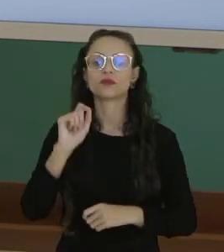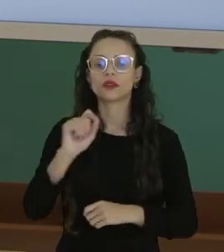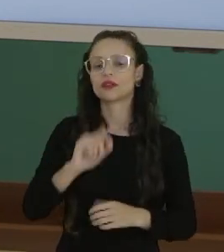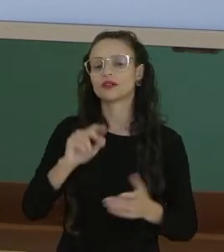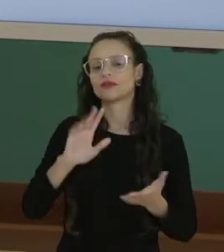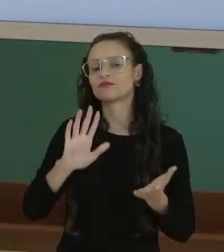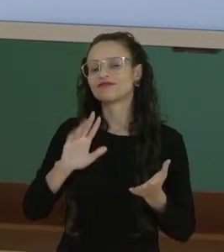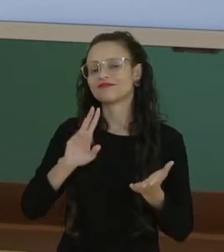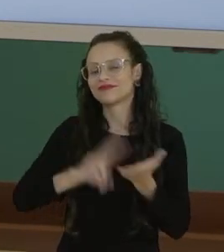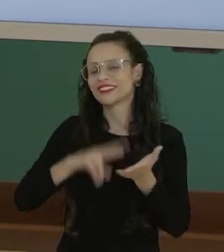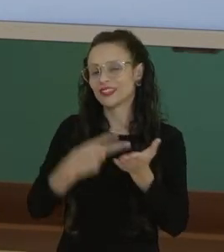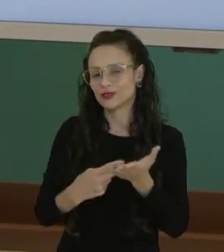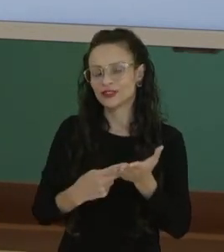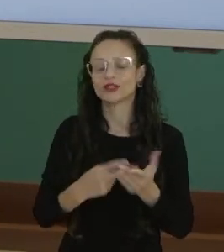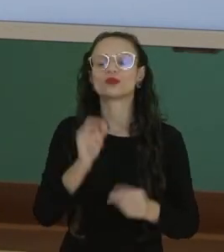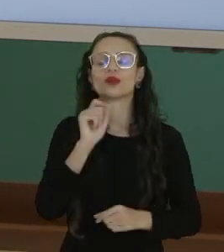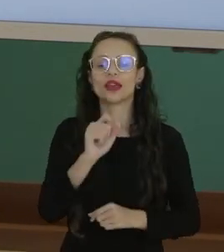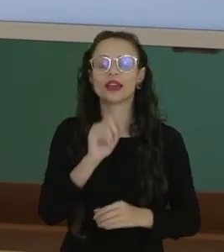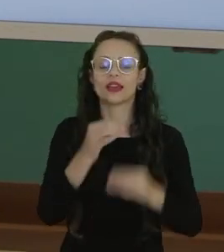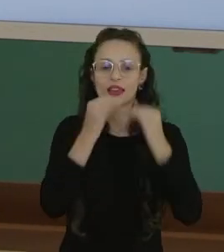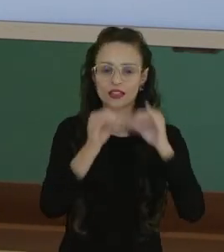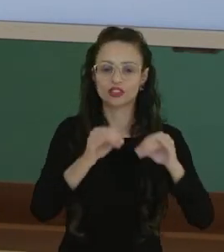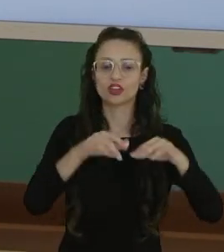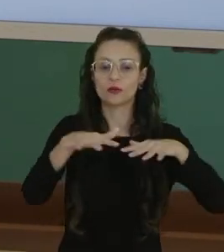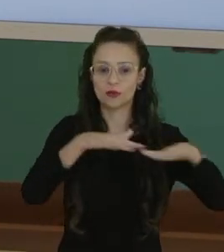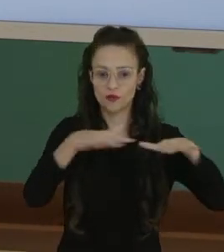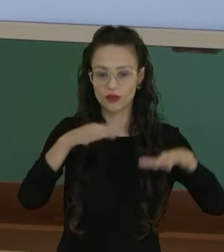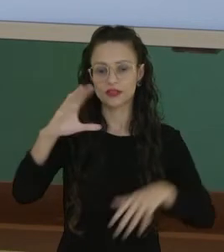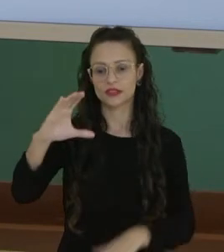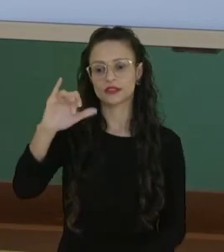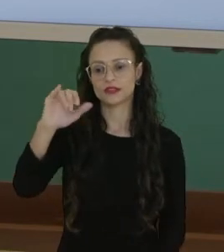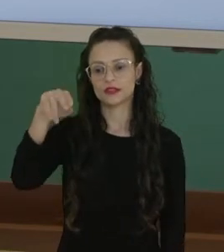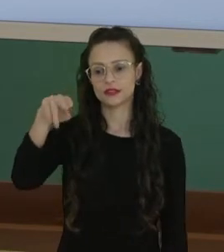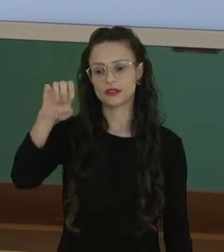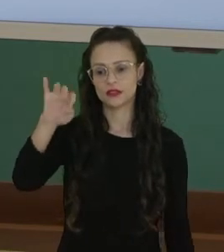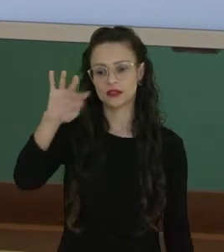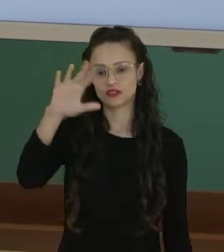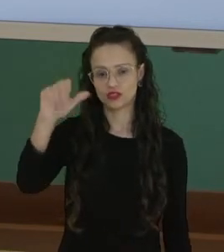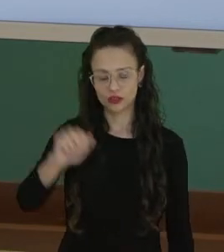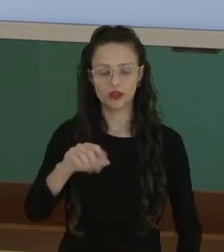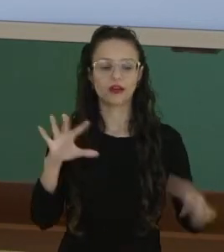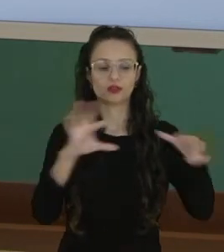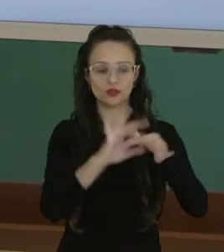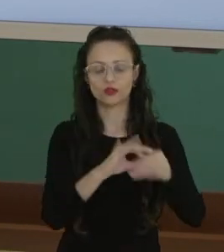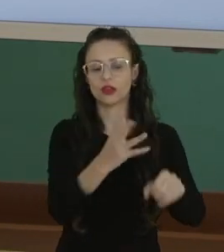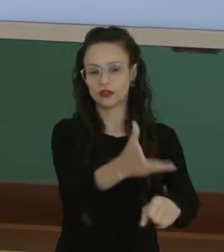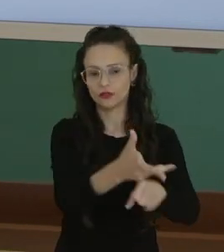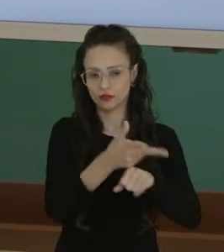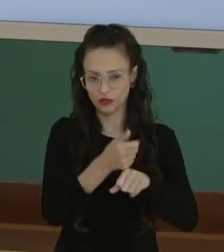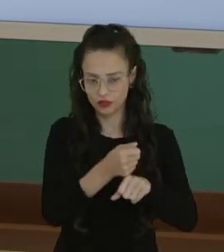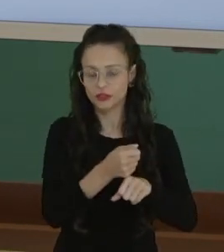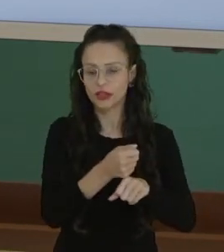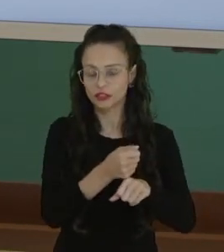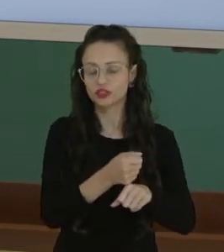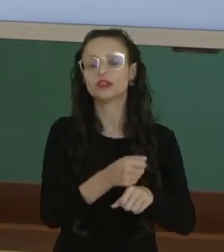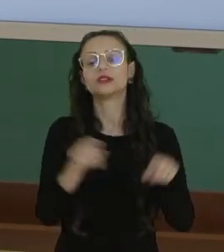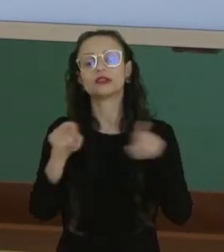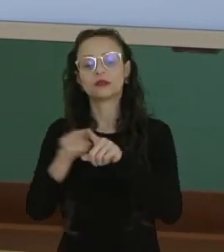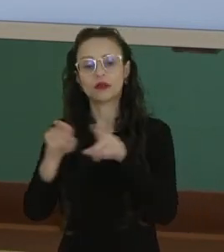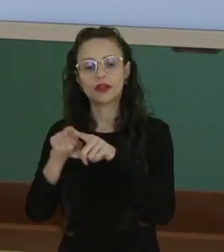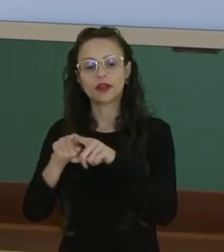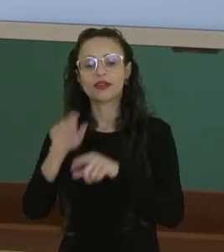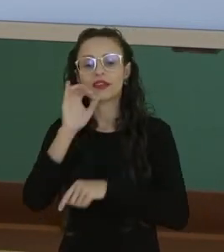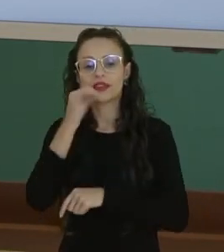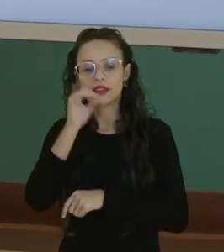traduzindo em miúdos, a energia cinética, que é a energia associada à velocidade, certo? Conforme o referencial inercial, e nós temos